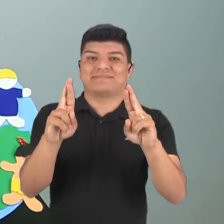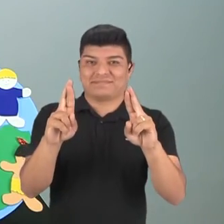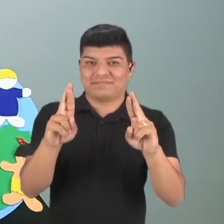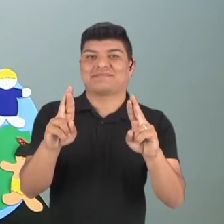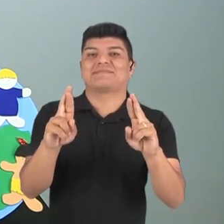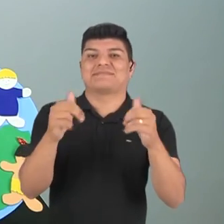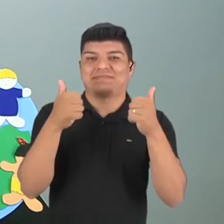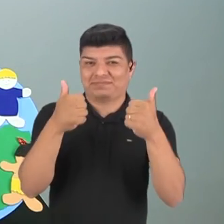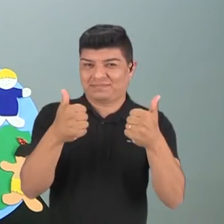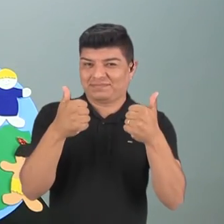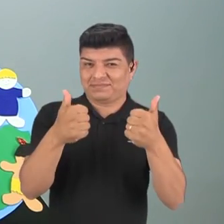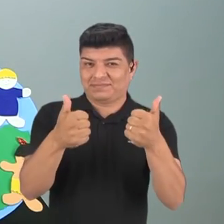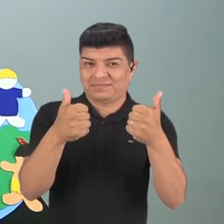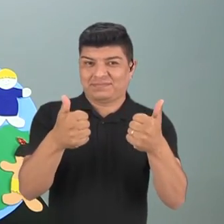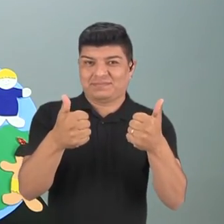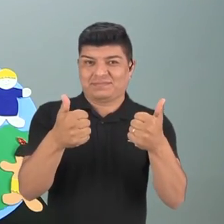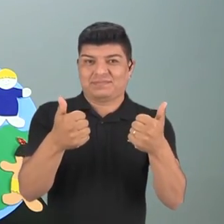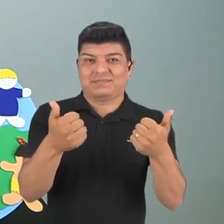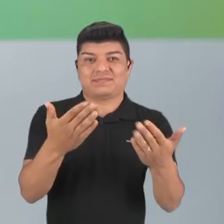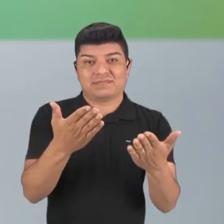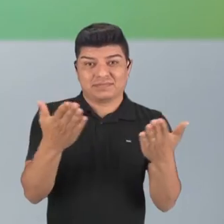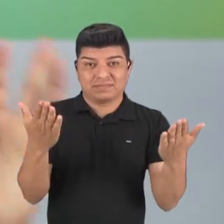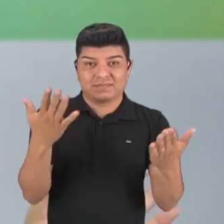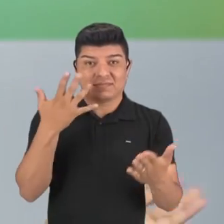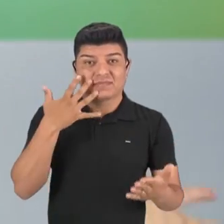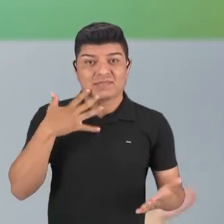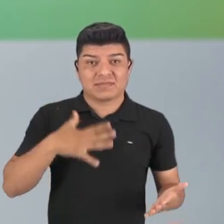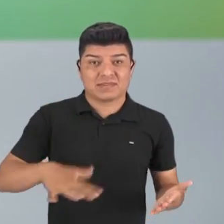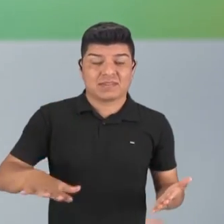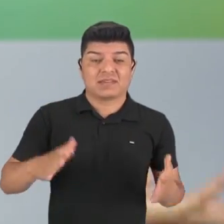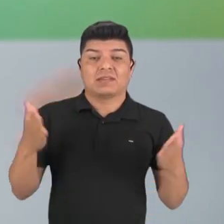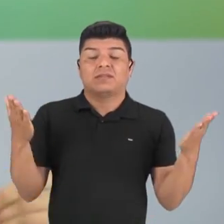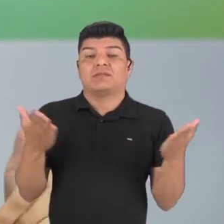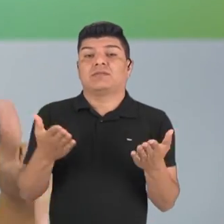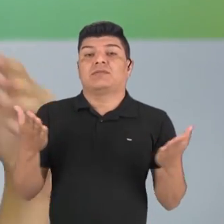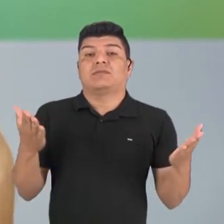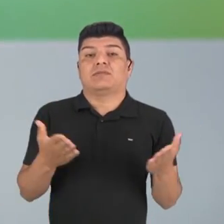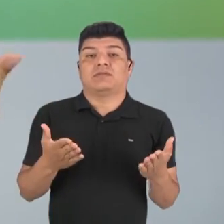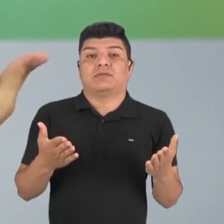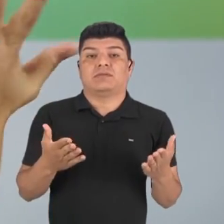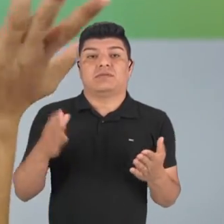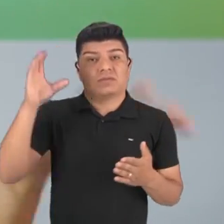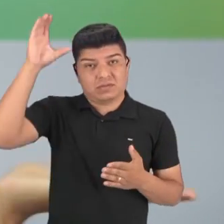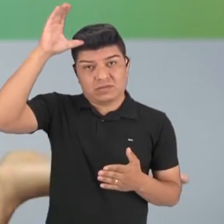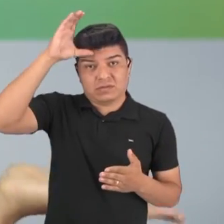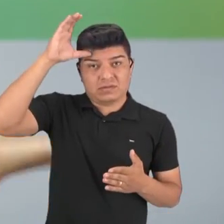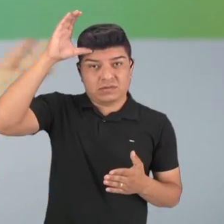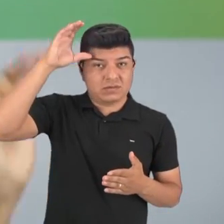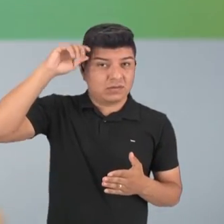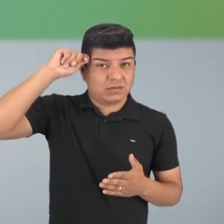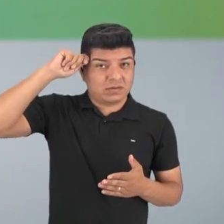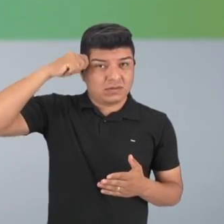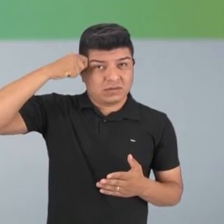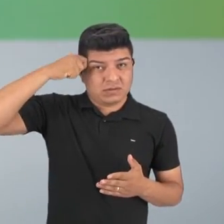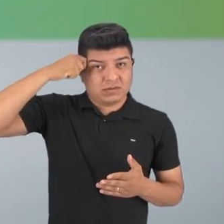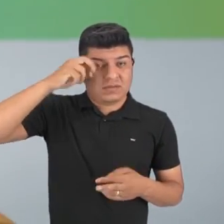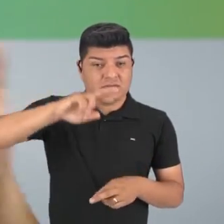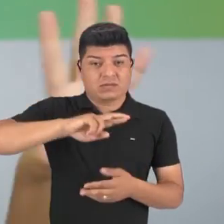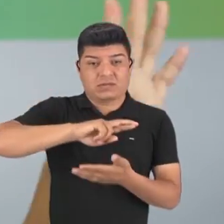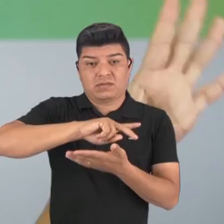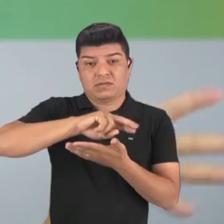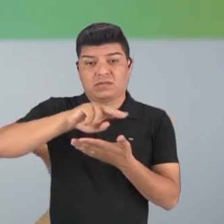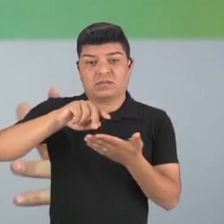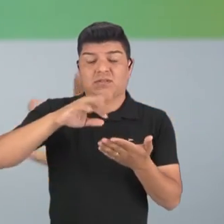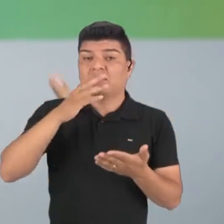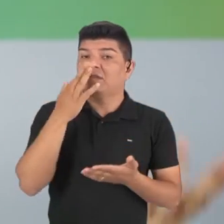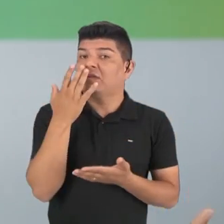respeito, muito bem. É isso aí, crianças. Hoje nós falamos sobre a consciência negra, sobre as diversas